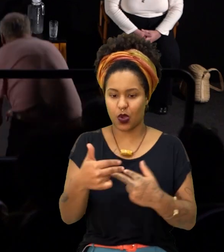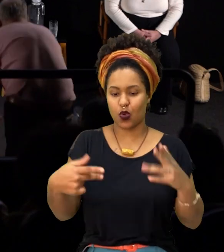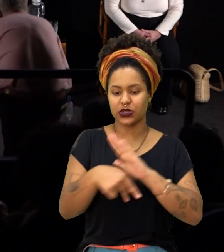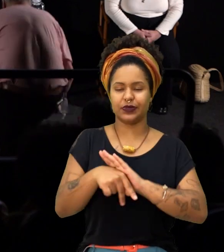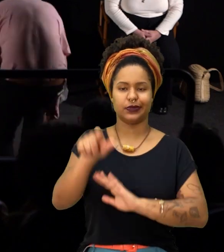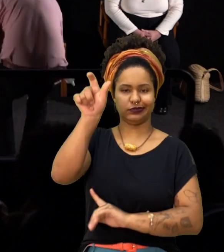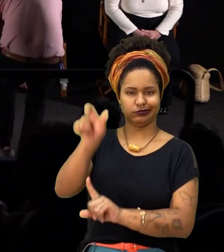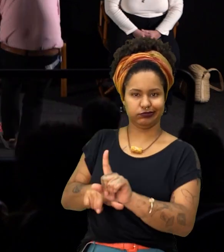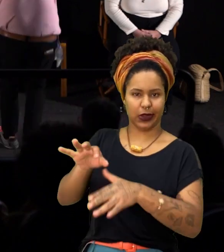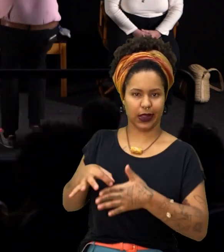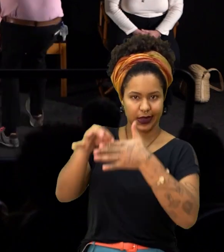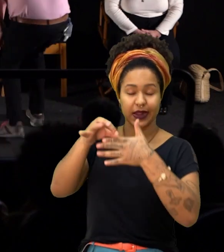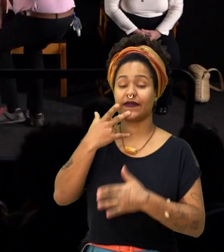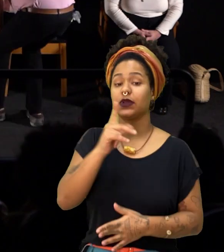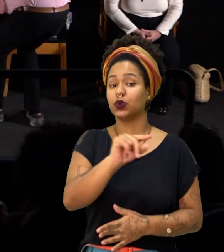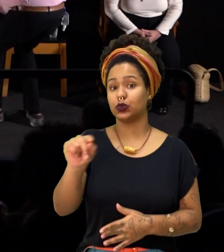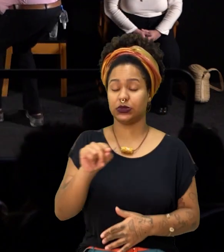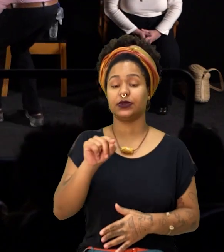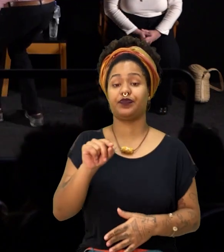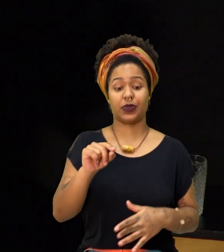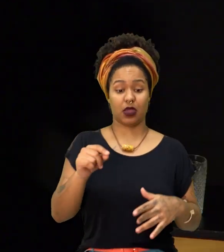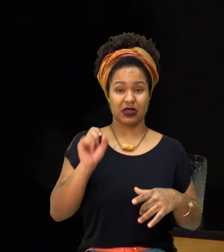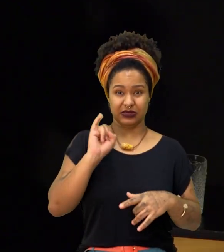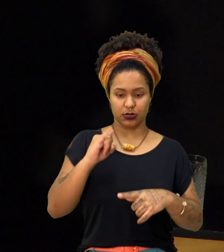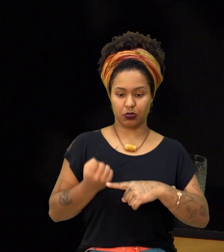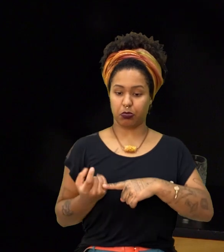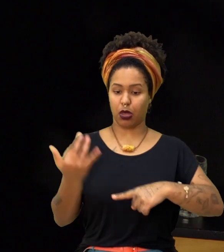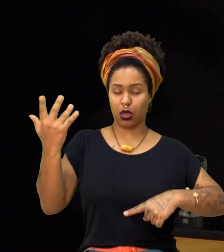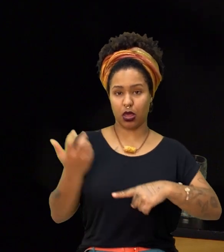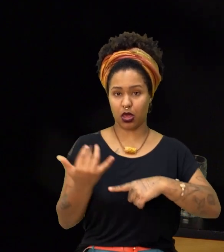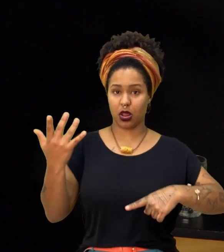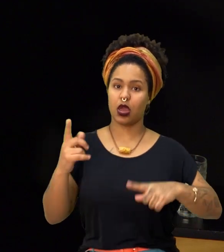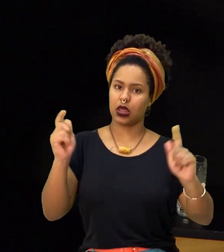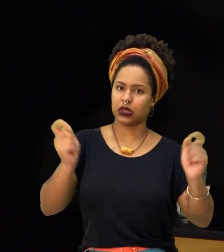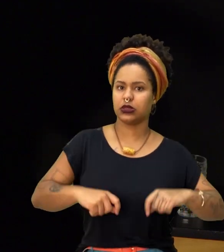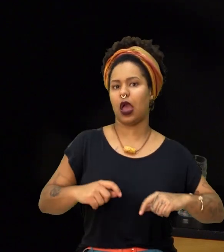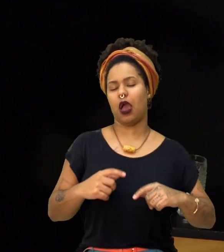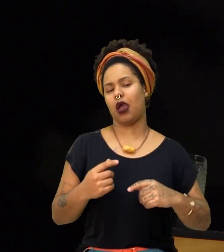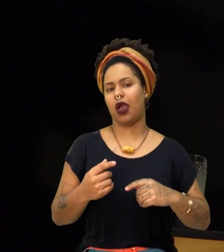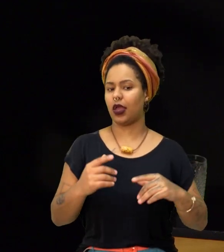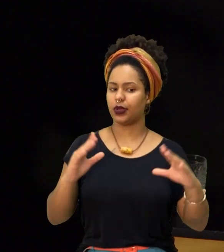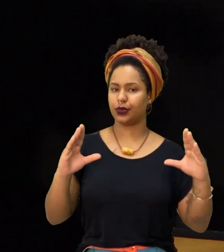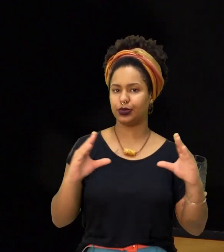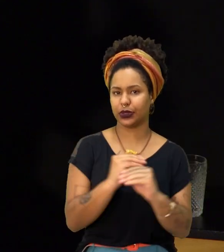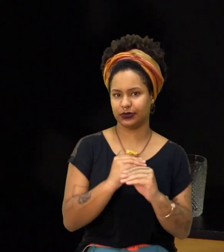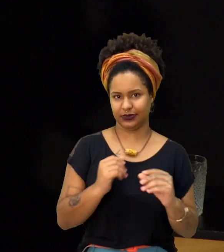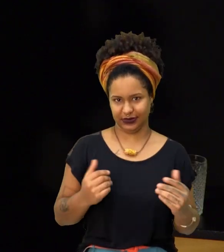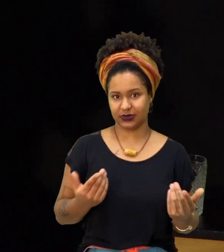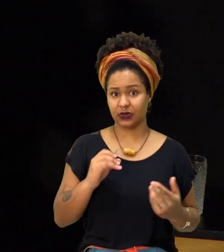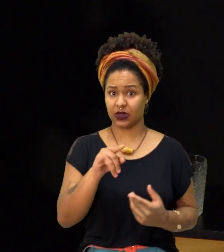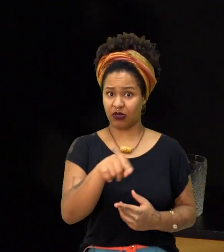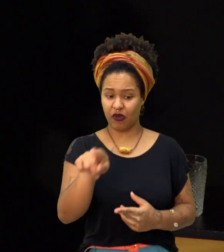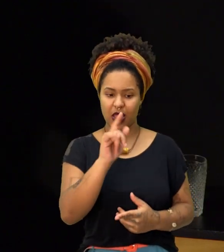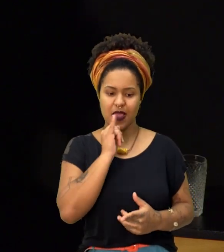tá certo? Porque diz o seguinte: as emissões, elas podem ser abatidas, né? Então, se você queima